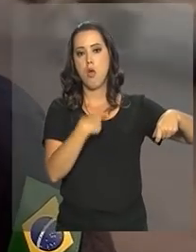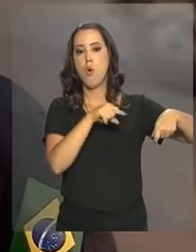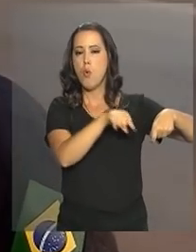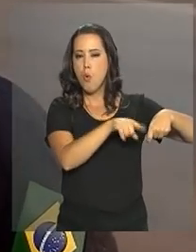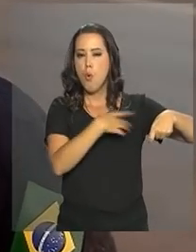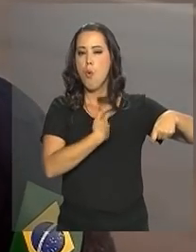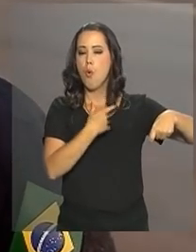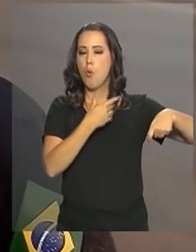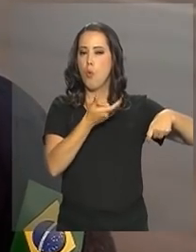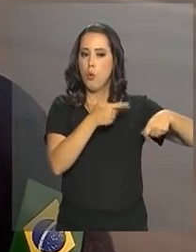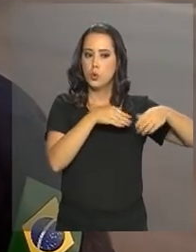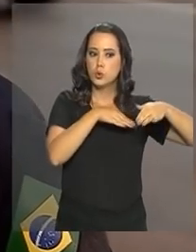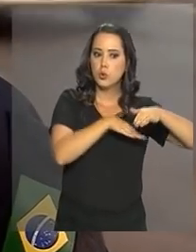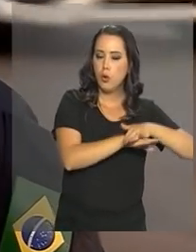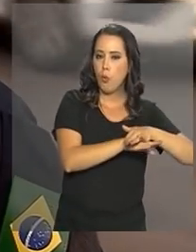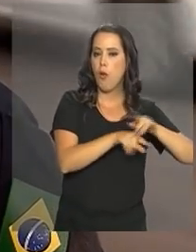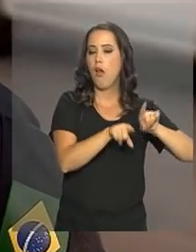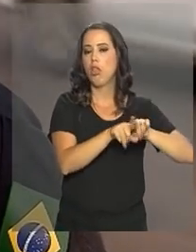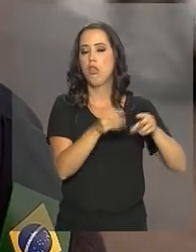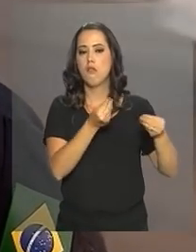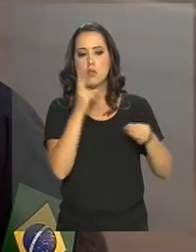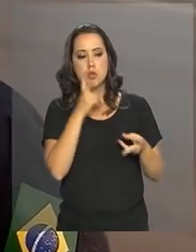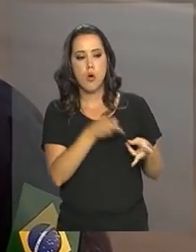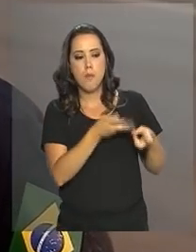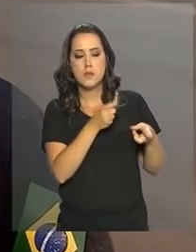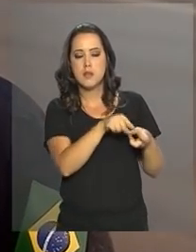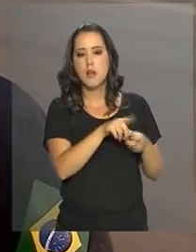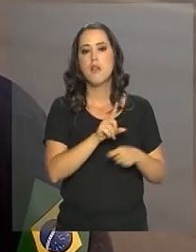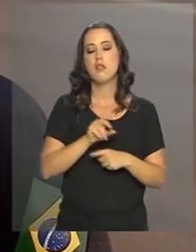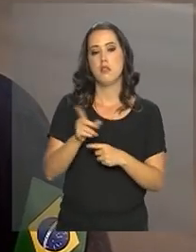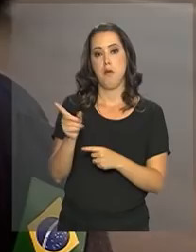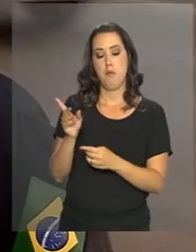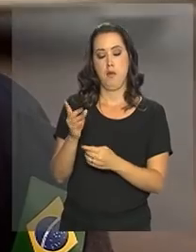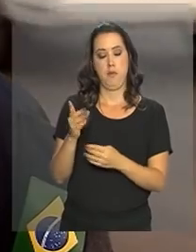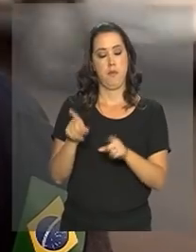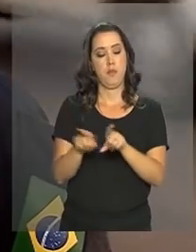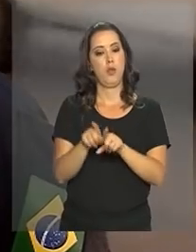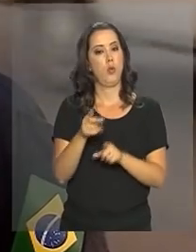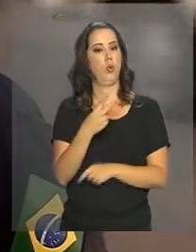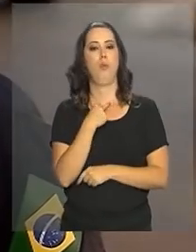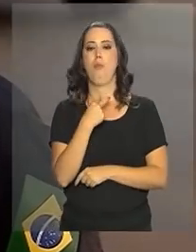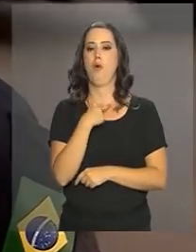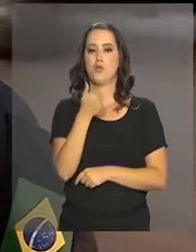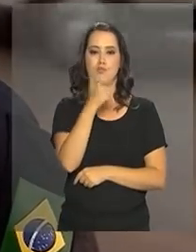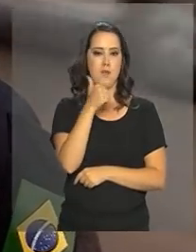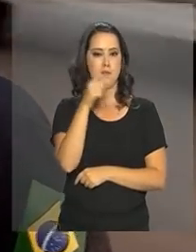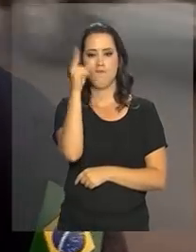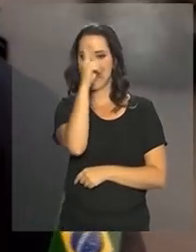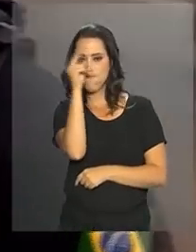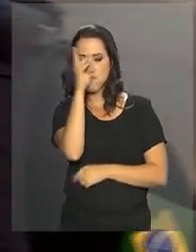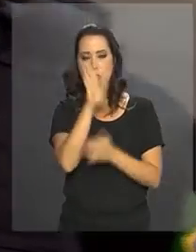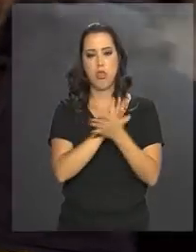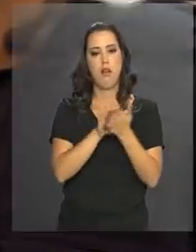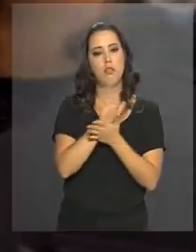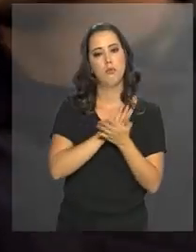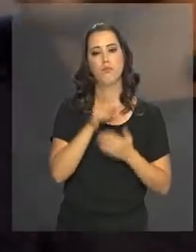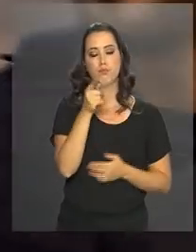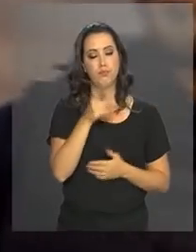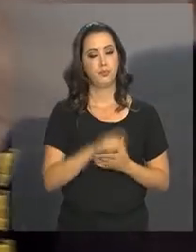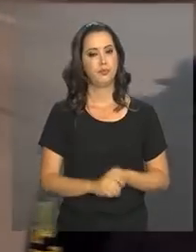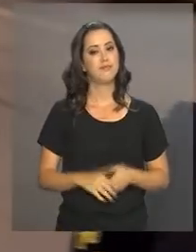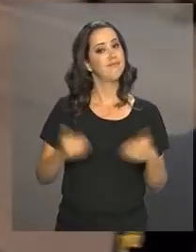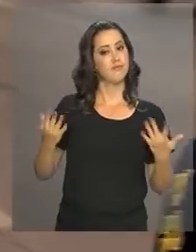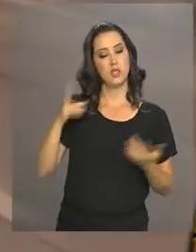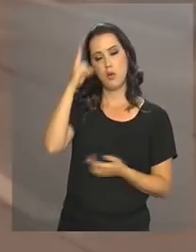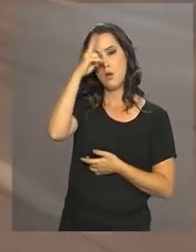os limpadores. E principalmente, não faça uso de bebida alcoólica. Certo, obrigada, Gabriel. E ó,